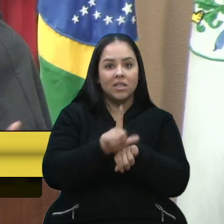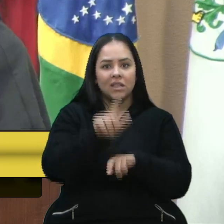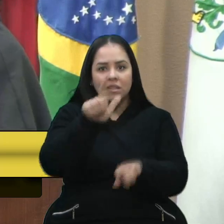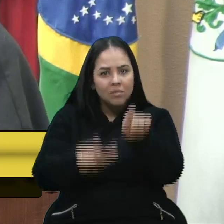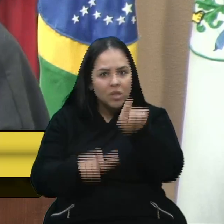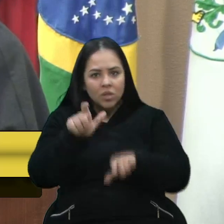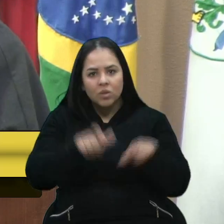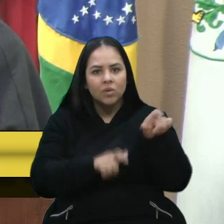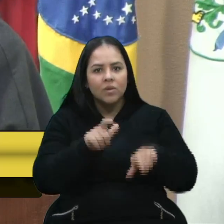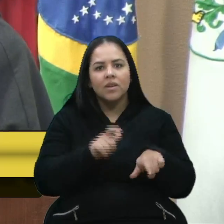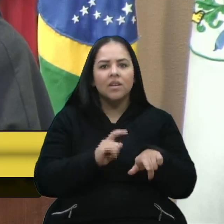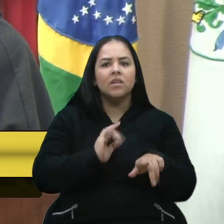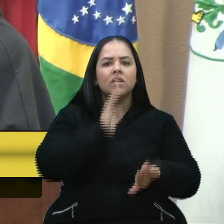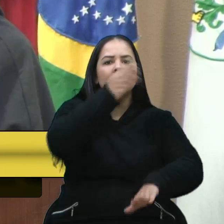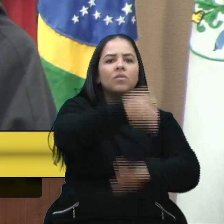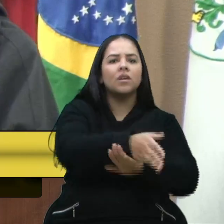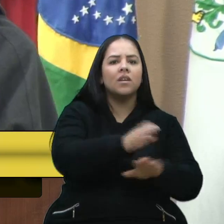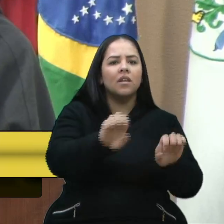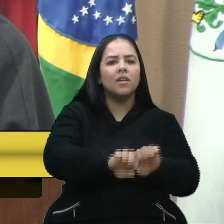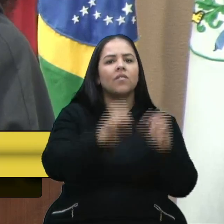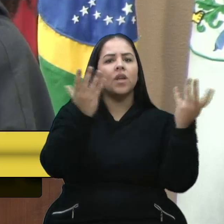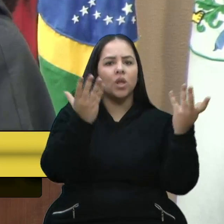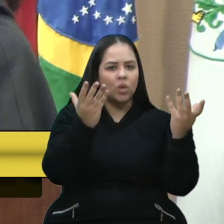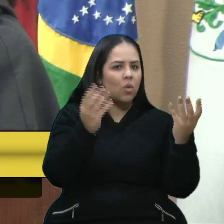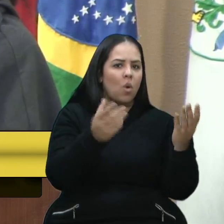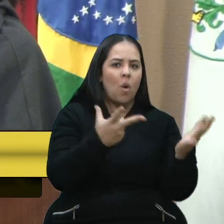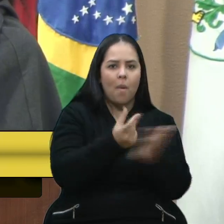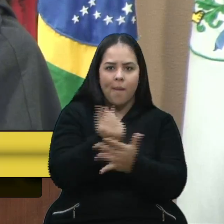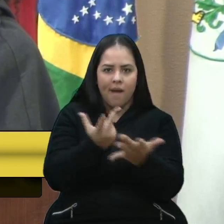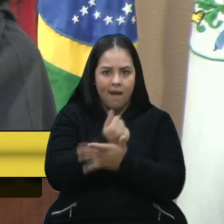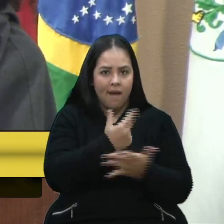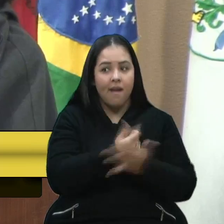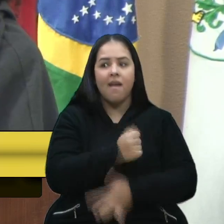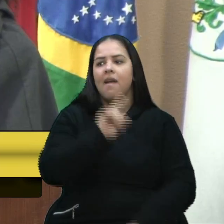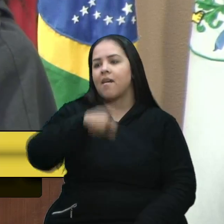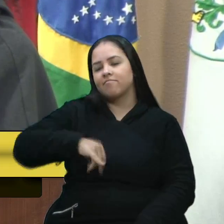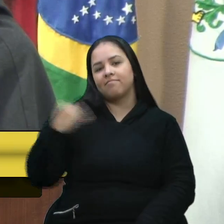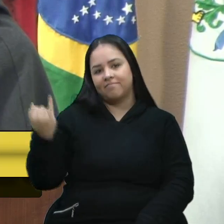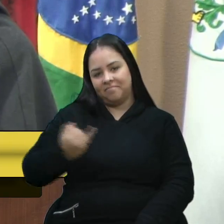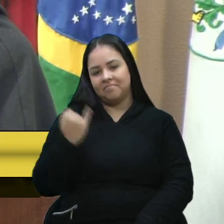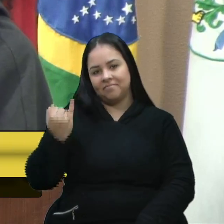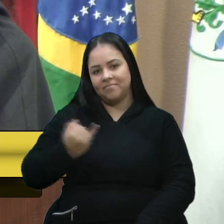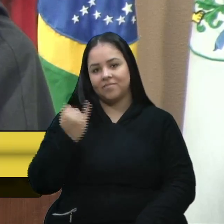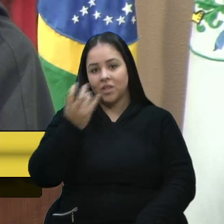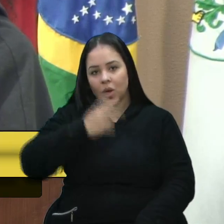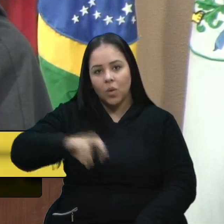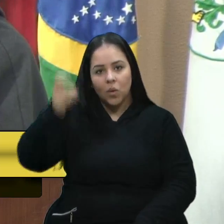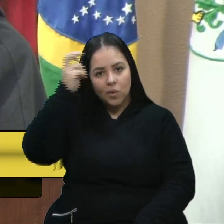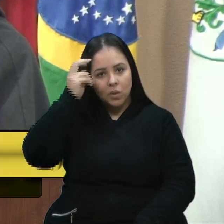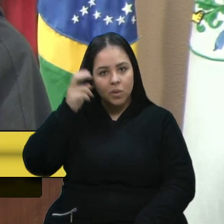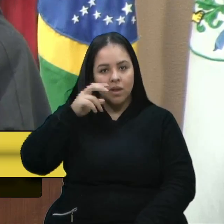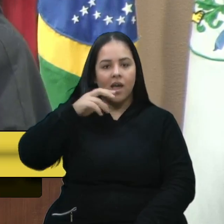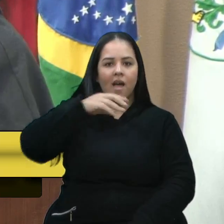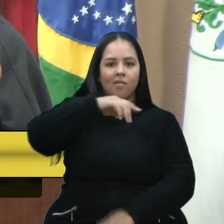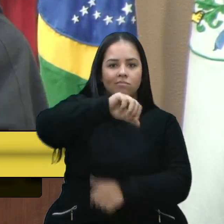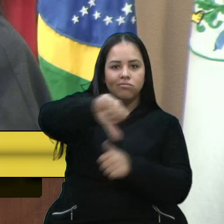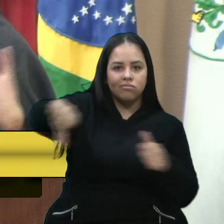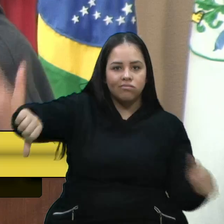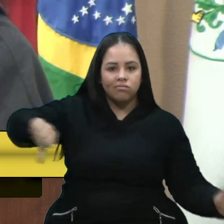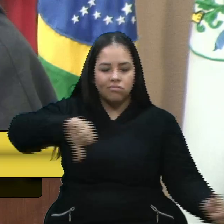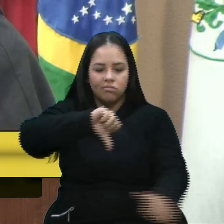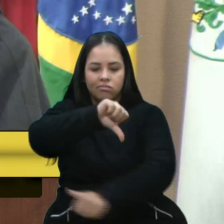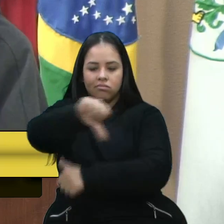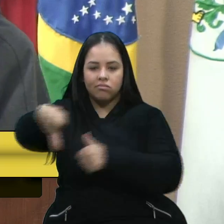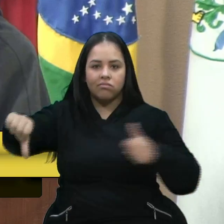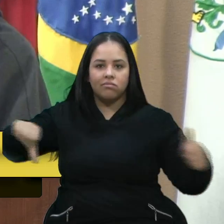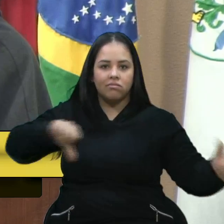que estarão indo até aquele evento comprarão. Então isso é um ponto muito importante. A cultura gira a economia, mas